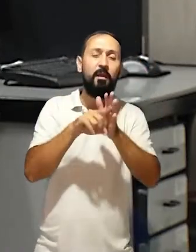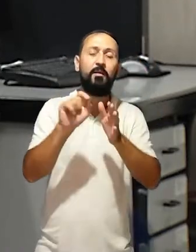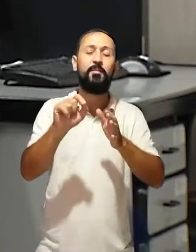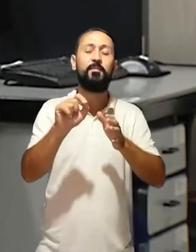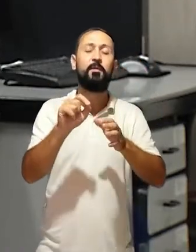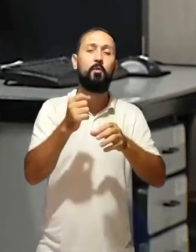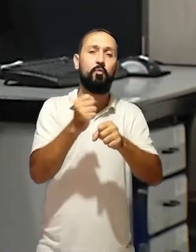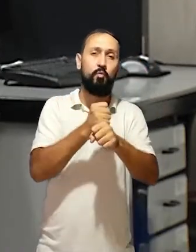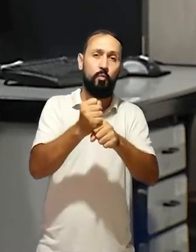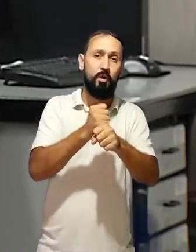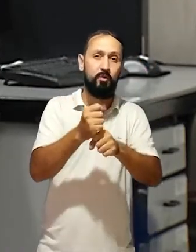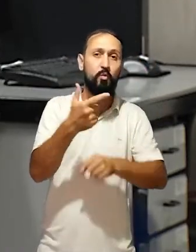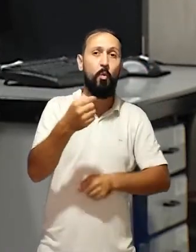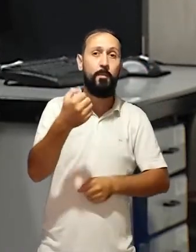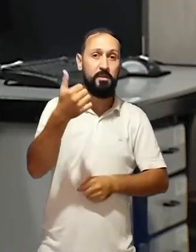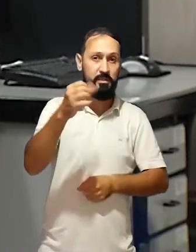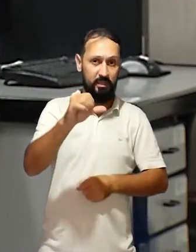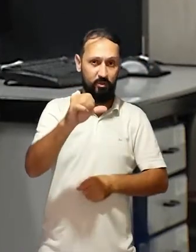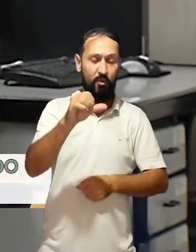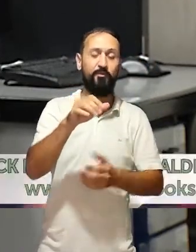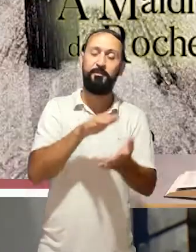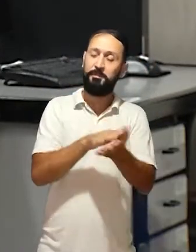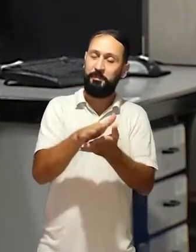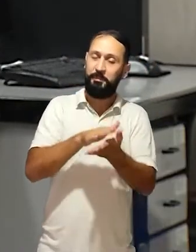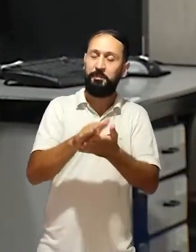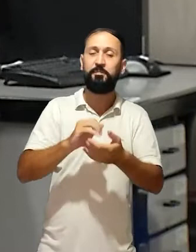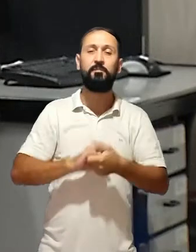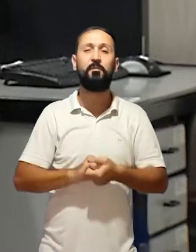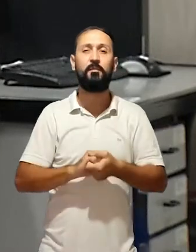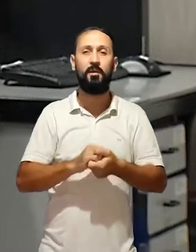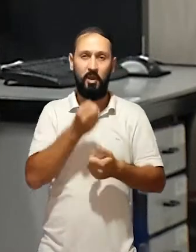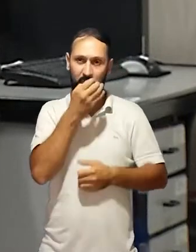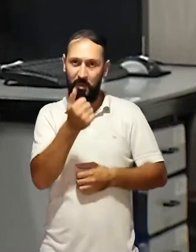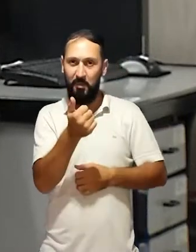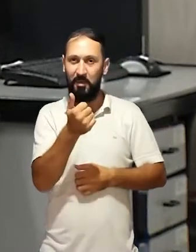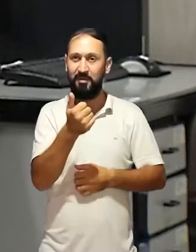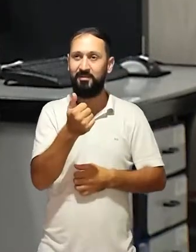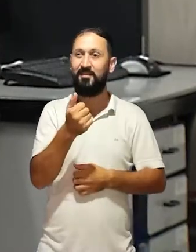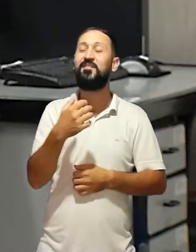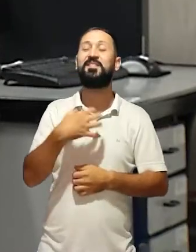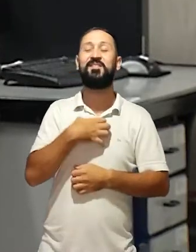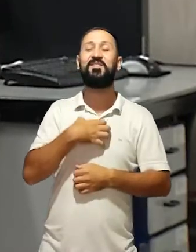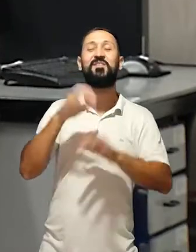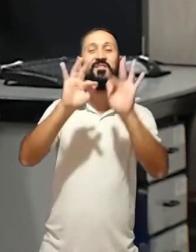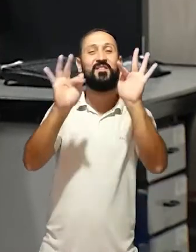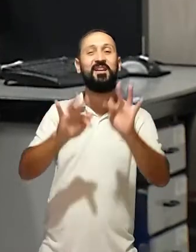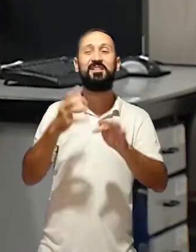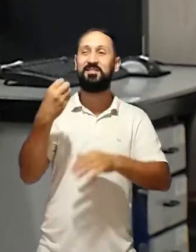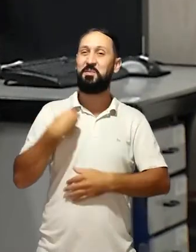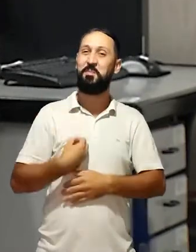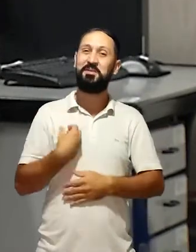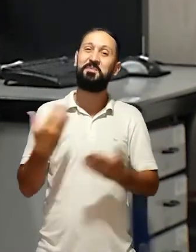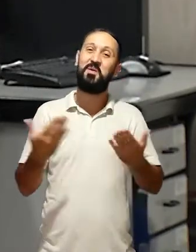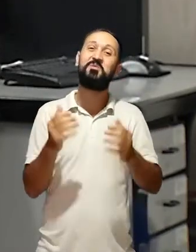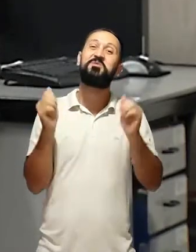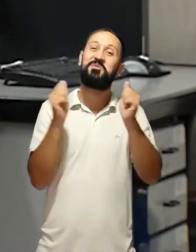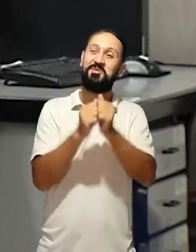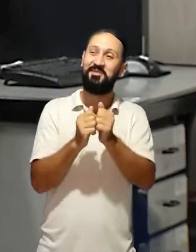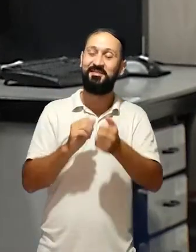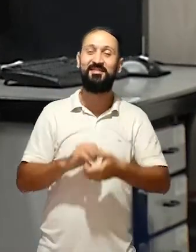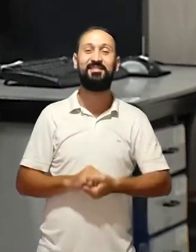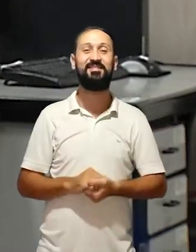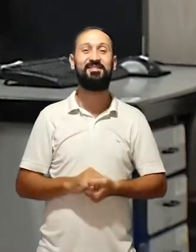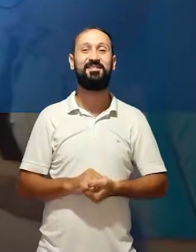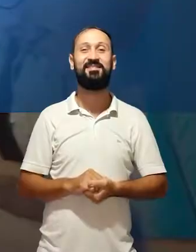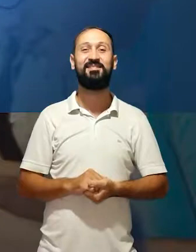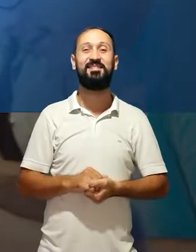do Rochedo, publicado em 2019 pela Chiado Editora. Tudo bem, Everton? Muito feliz com a sua participação no